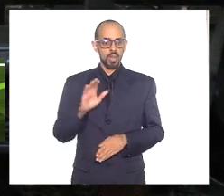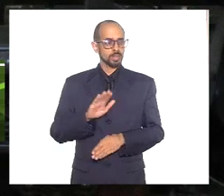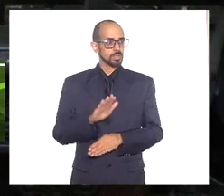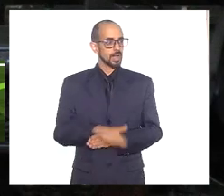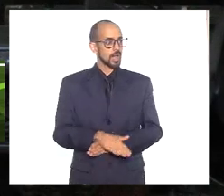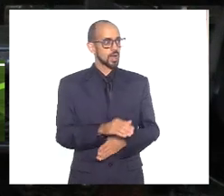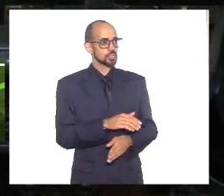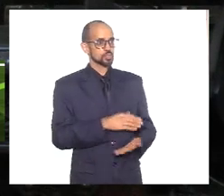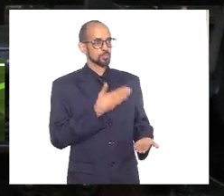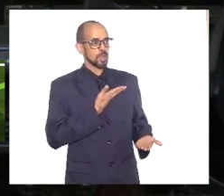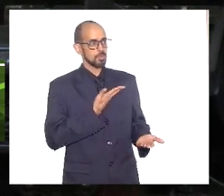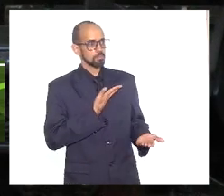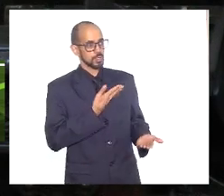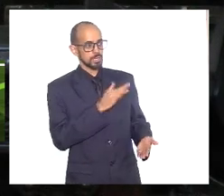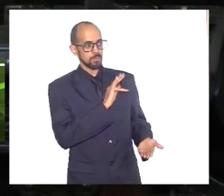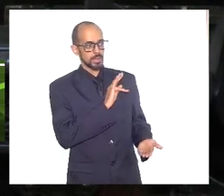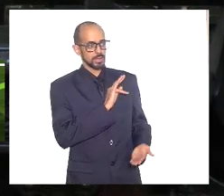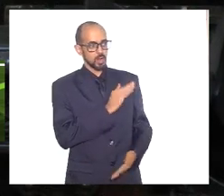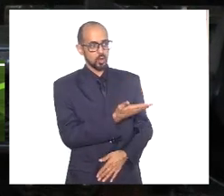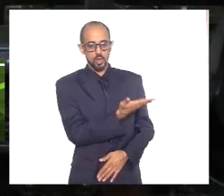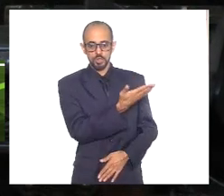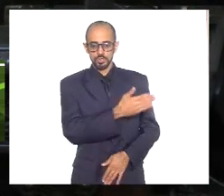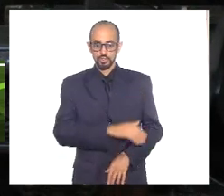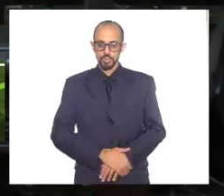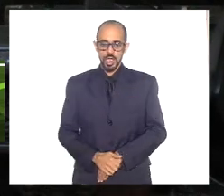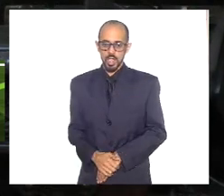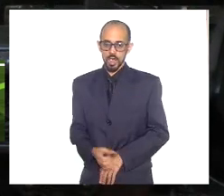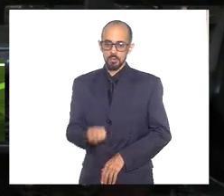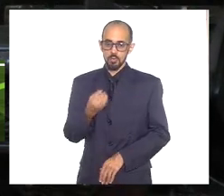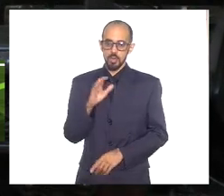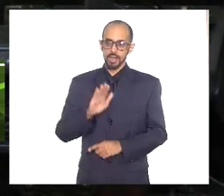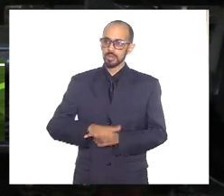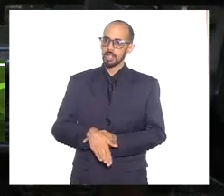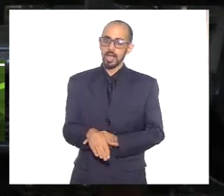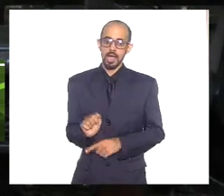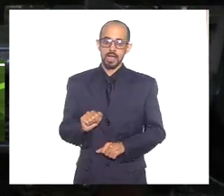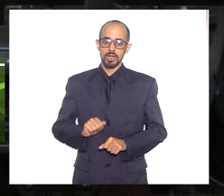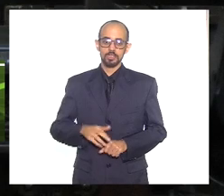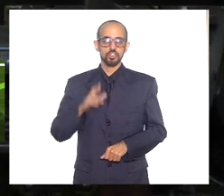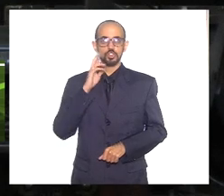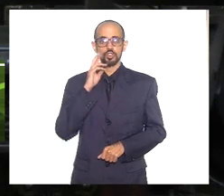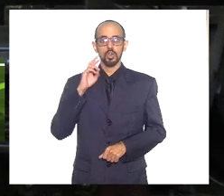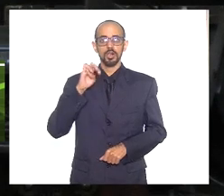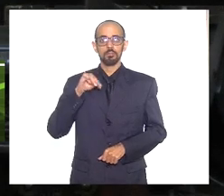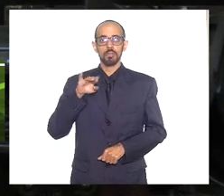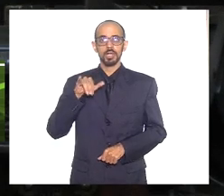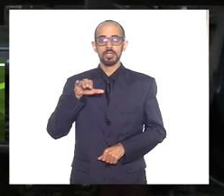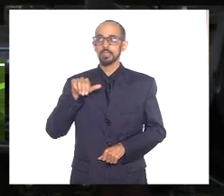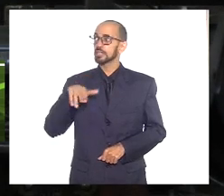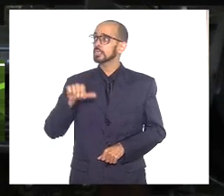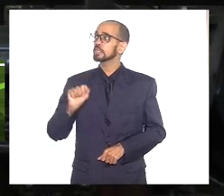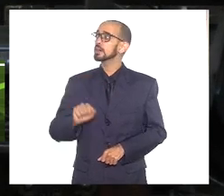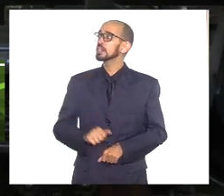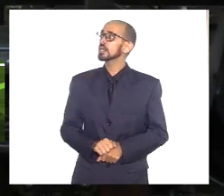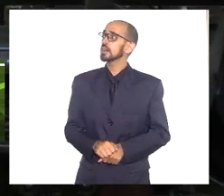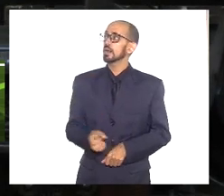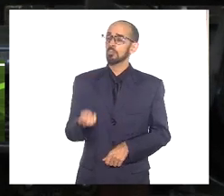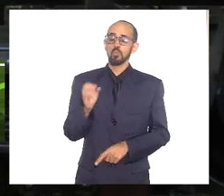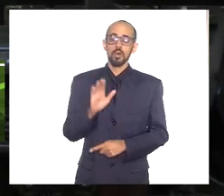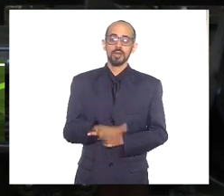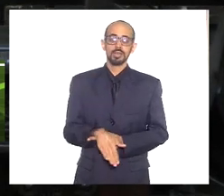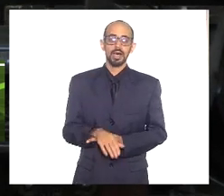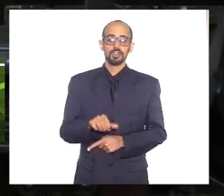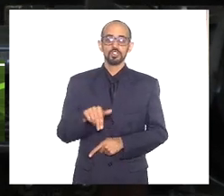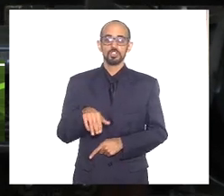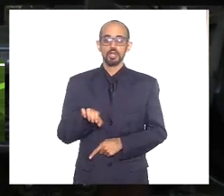Amiga deputada Marta Rocha, boa tarde, dona Mariana, boa tarde, secretário Nelson